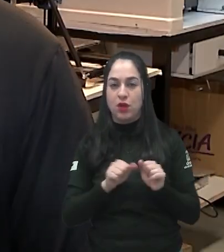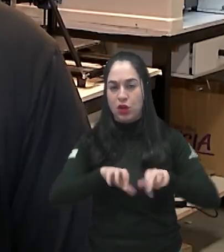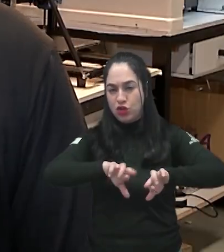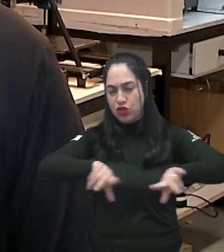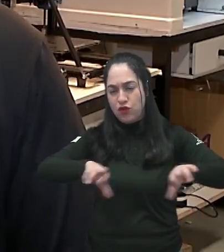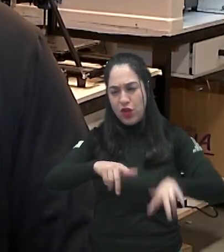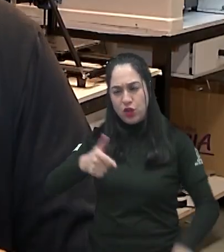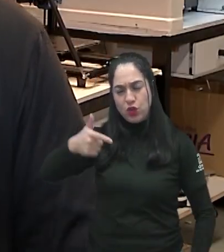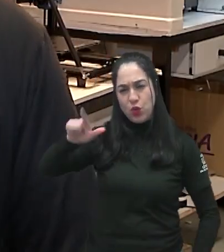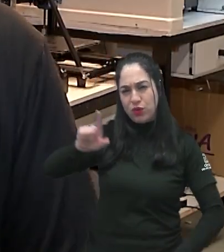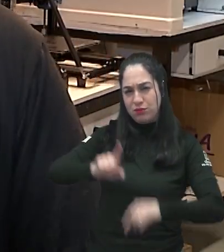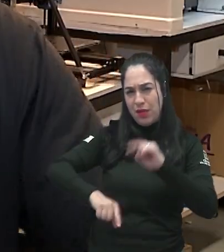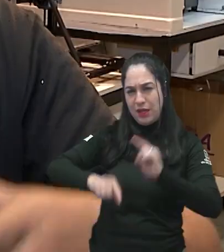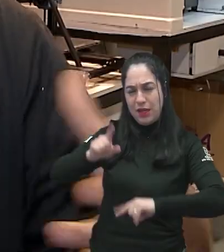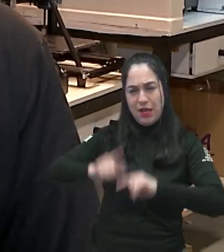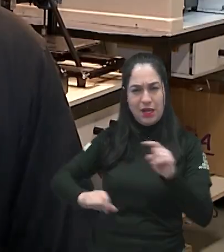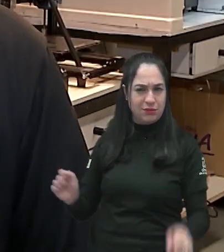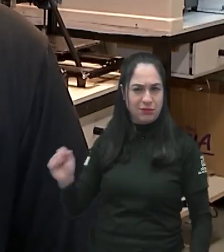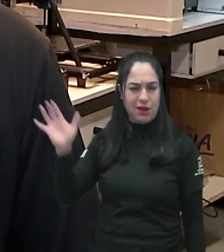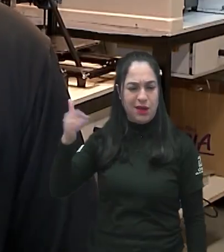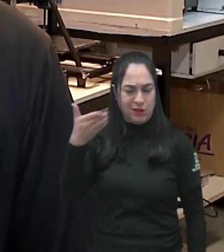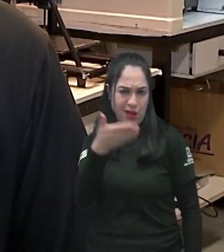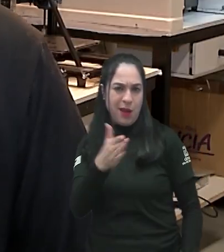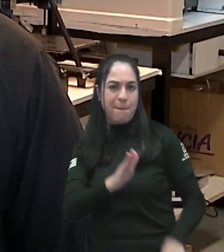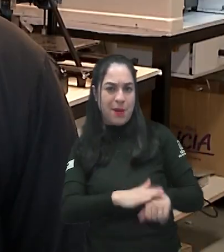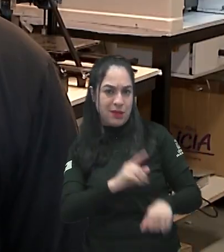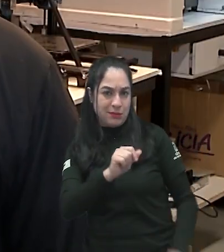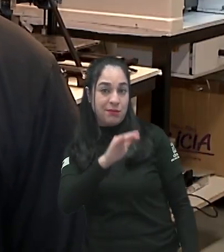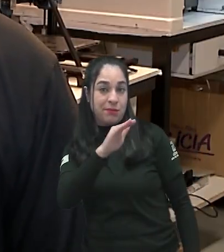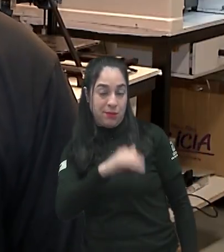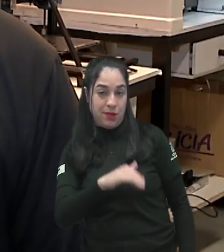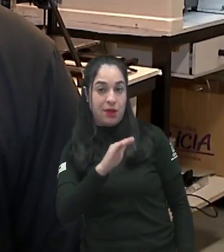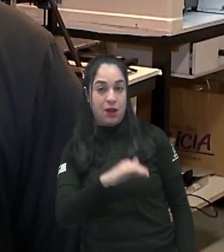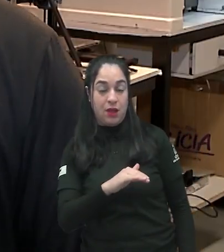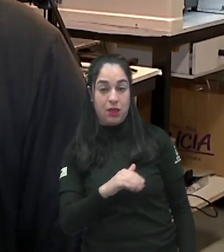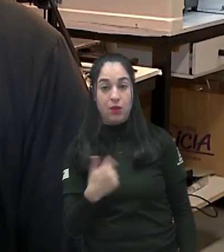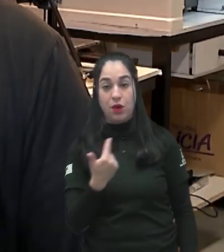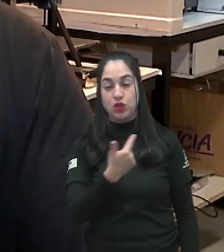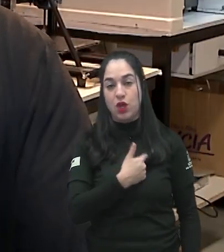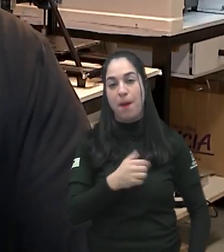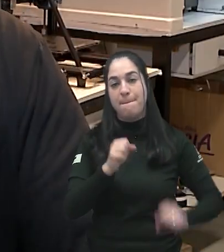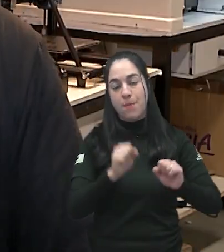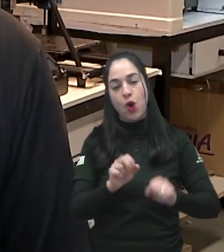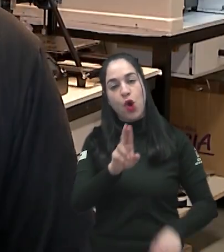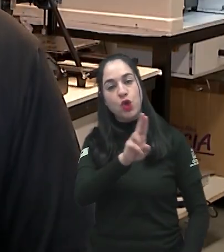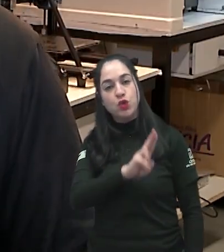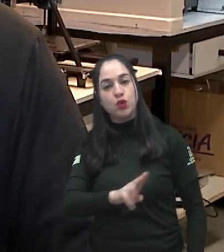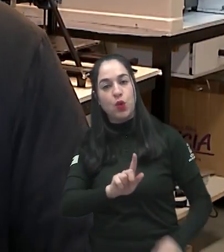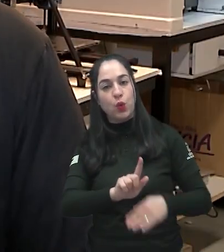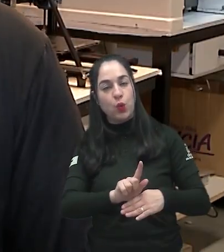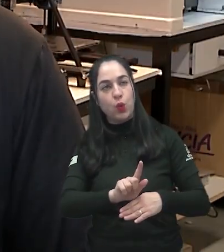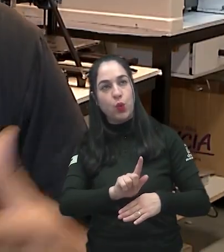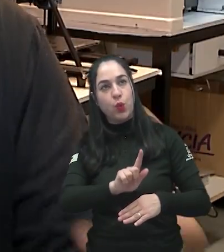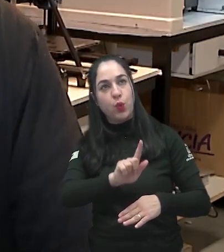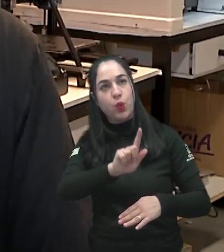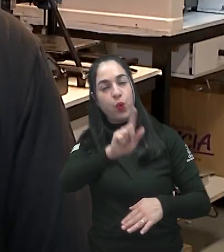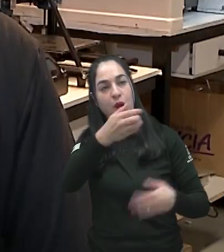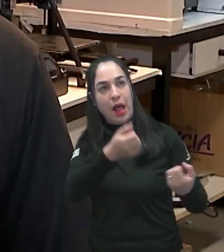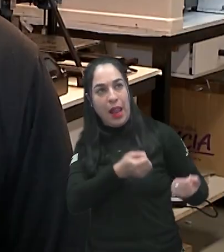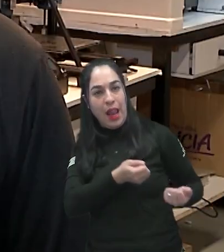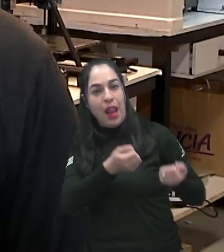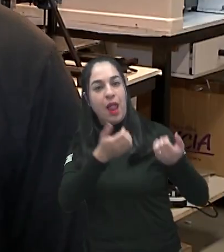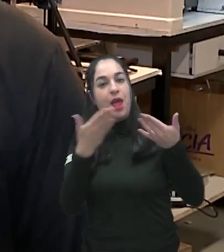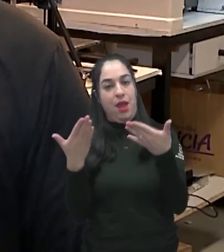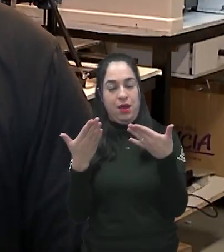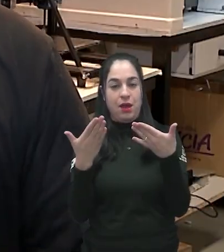que peças que seriam manufaturadas com métodos convencionais. Então, isso permite que a gente tenha um veículo que possa colocar mais carga